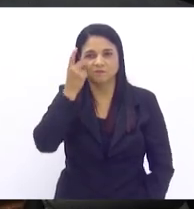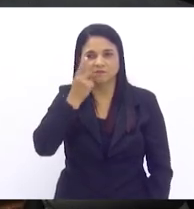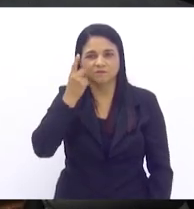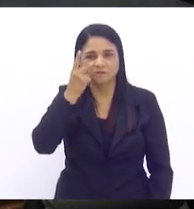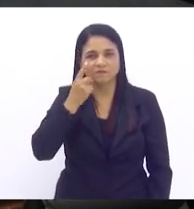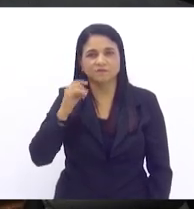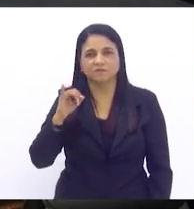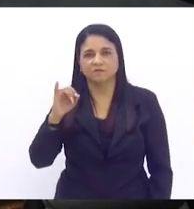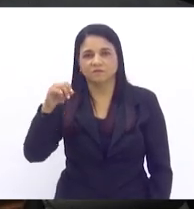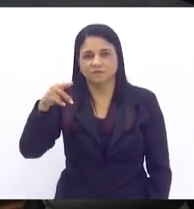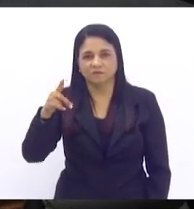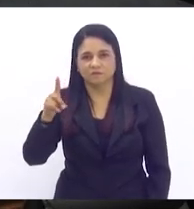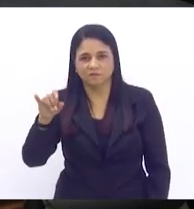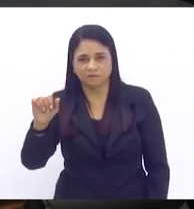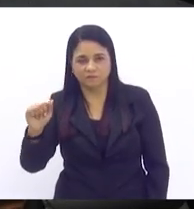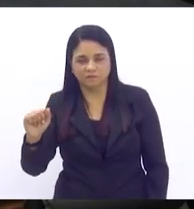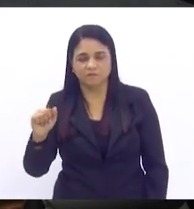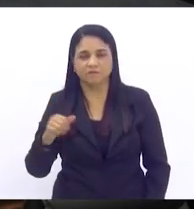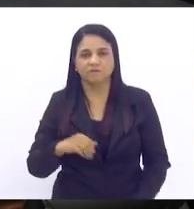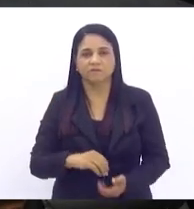Deputada Índia Armelau.